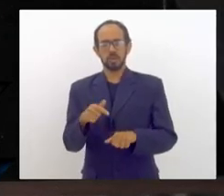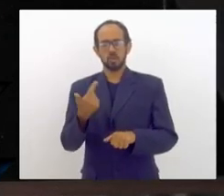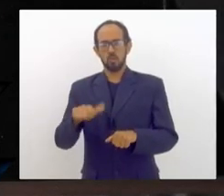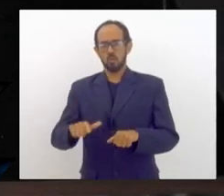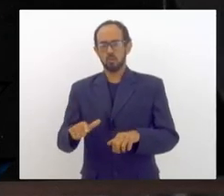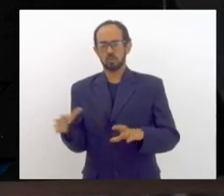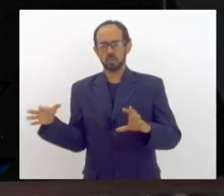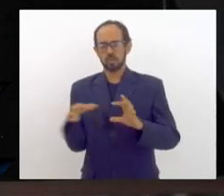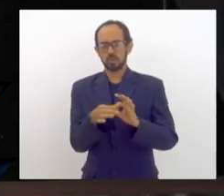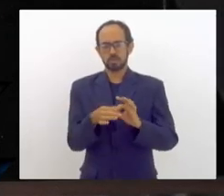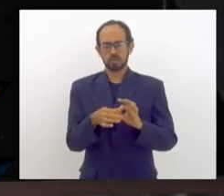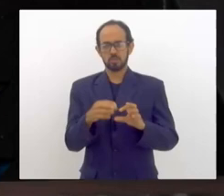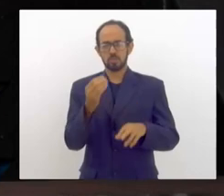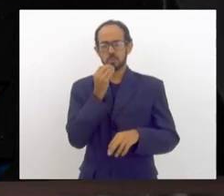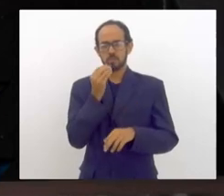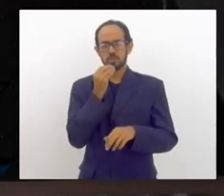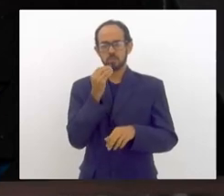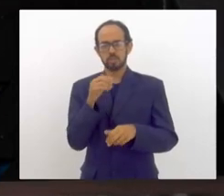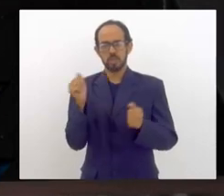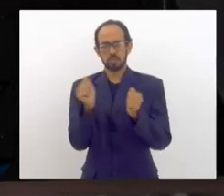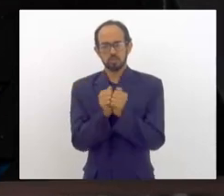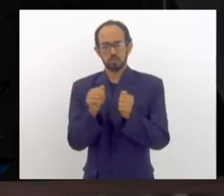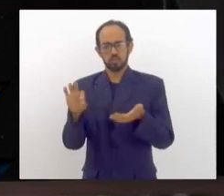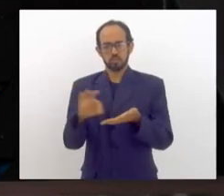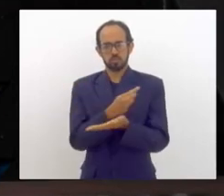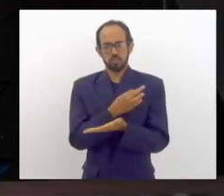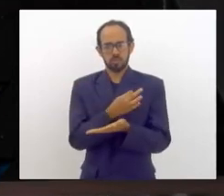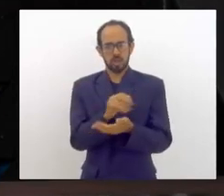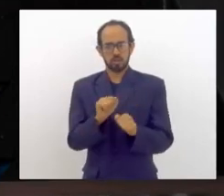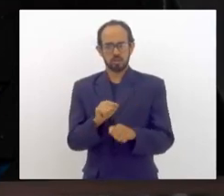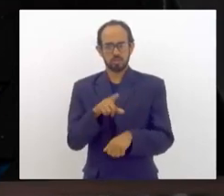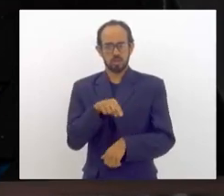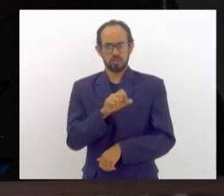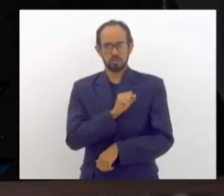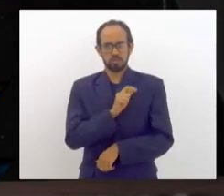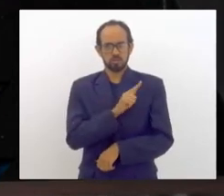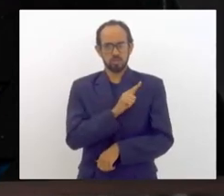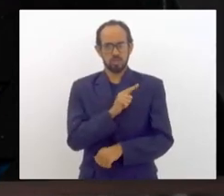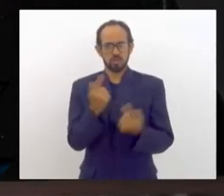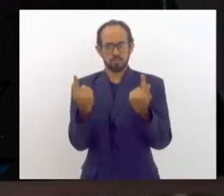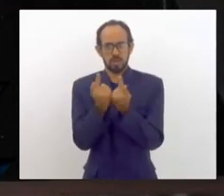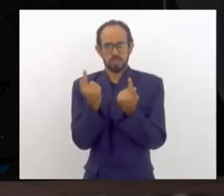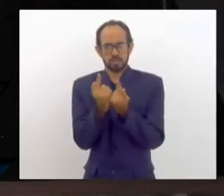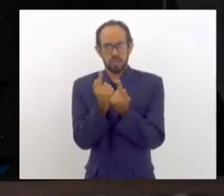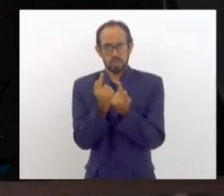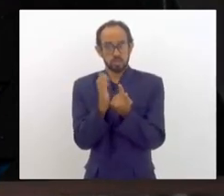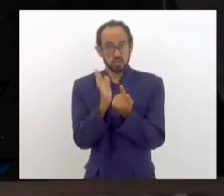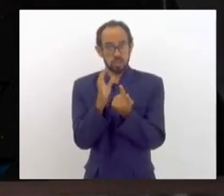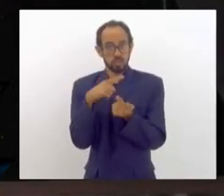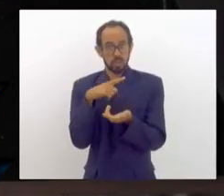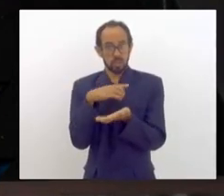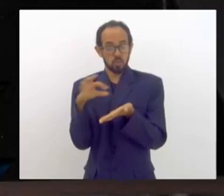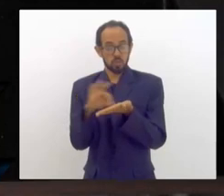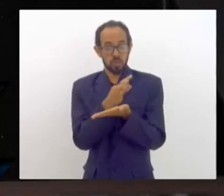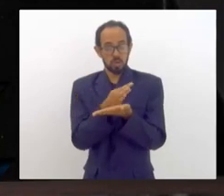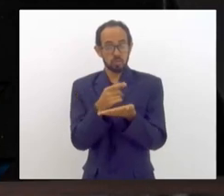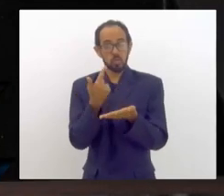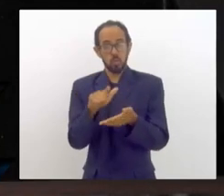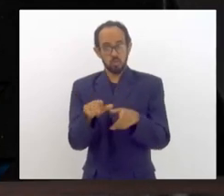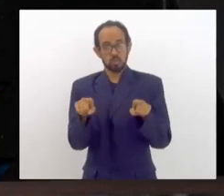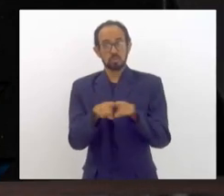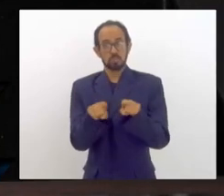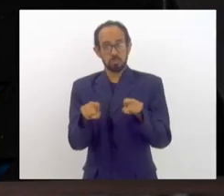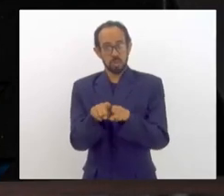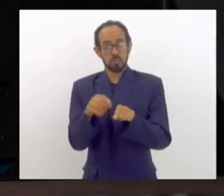estar dentro do contrato, que é, no caso de São Gonçalo e Magé, que já estava ali no contrato, e outras que poderiam e que